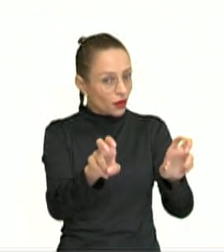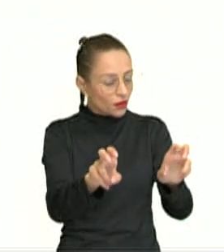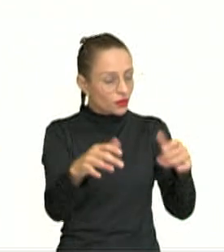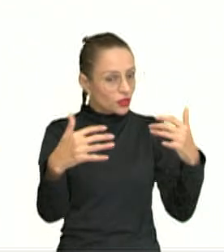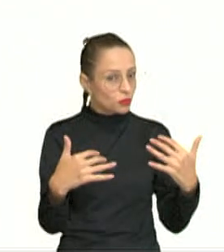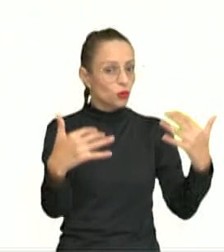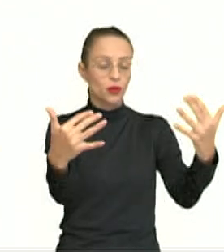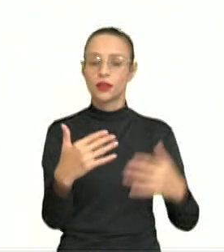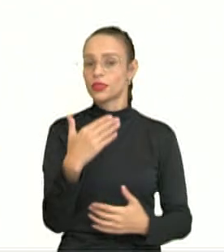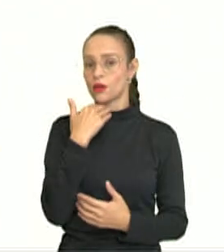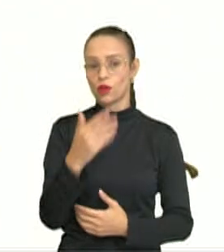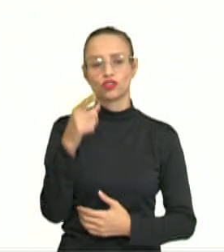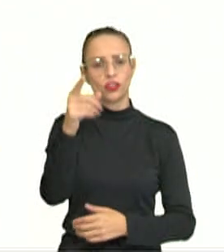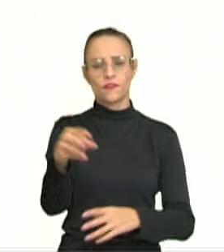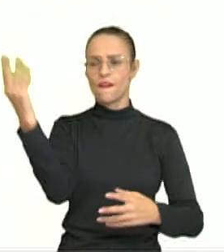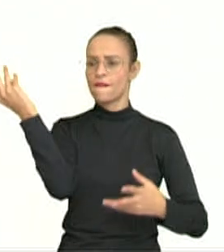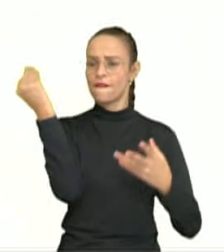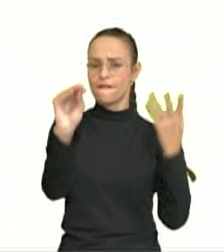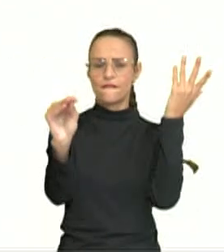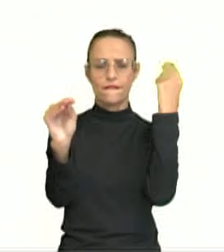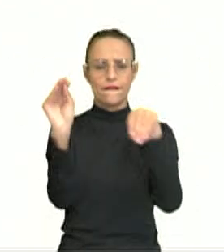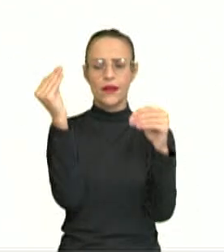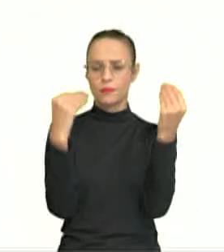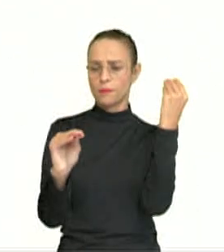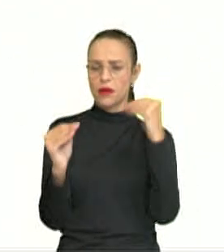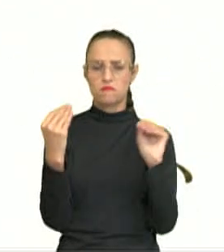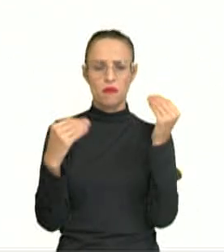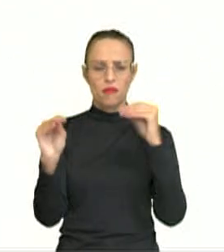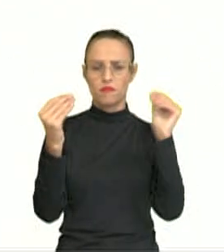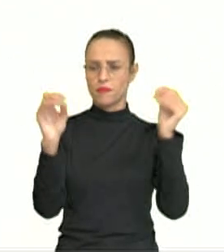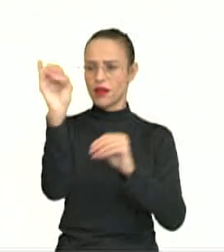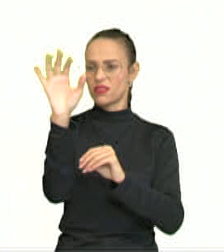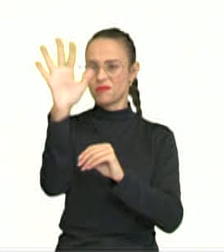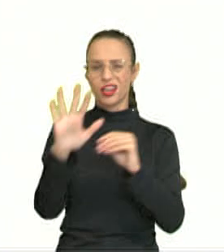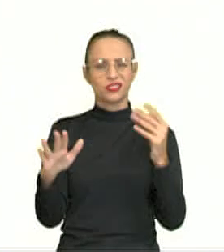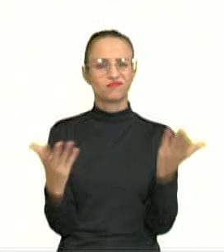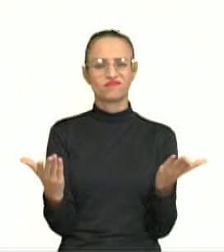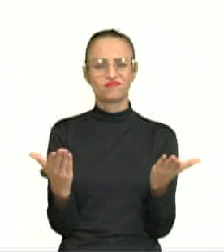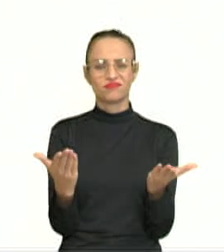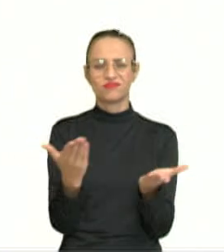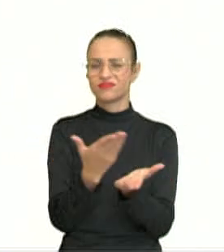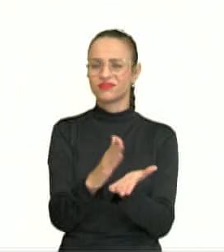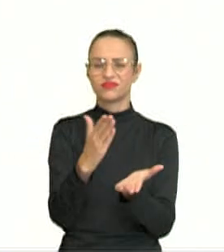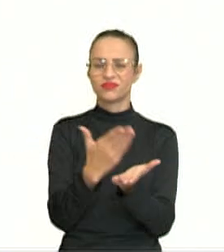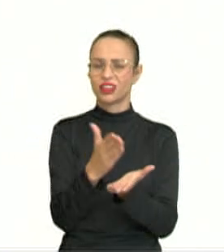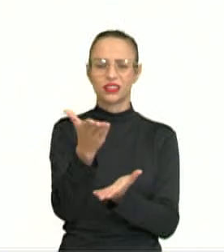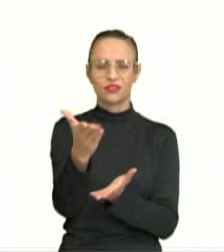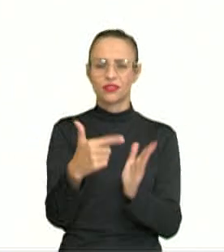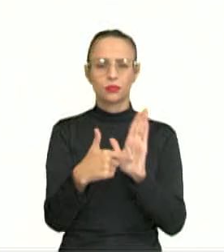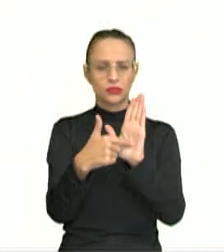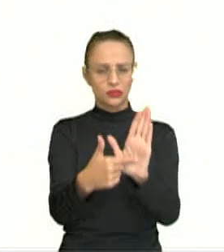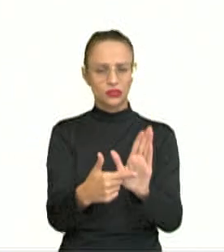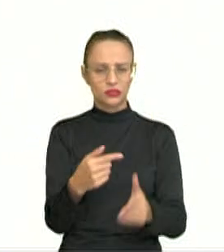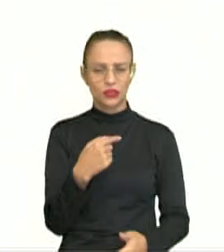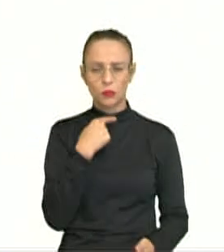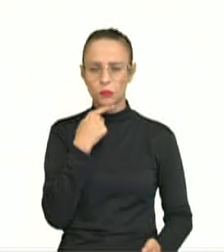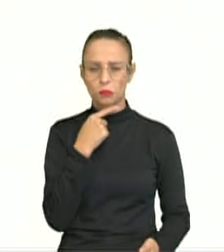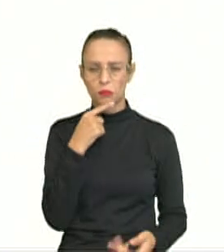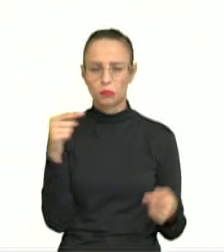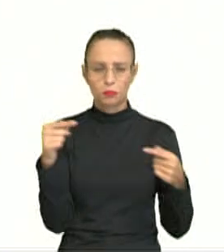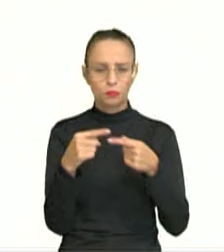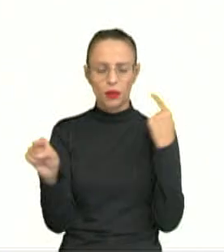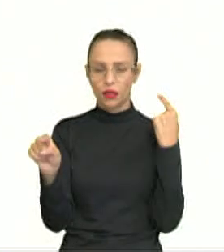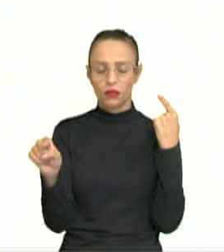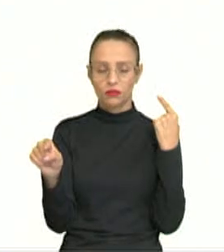você encher o teu cartaz ou o teu slide com imagens que nada tem a ver com a apresentação. Isso só vai tirar